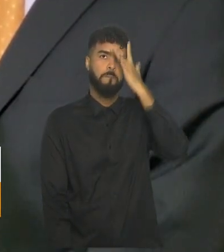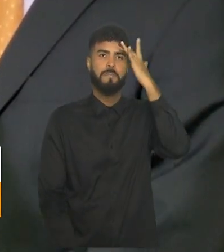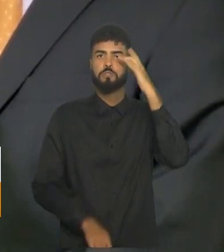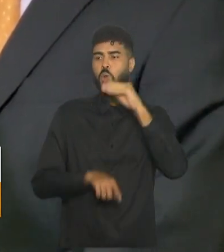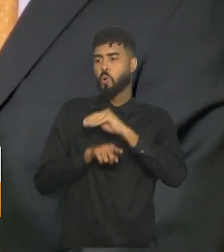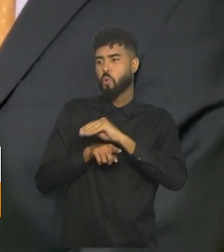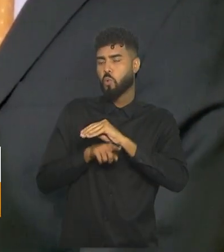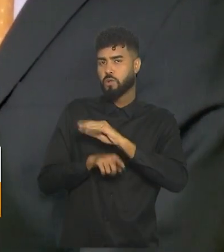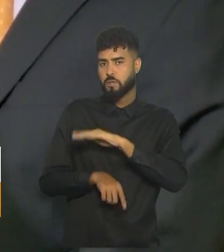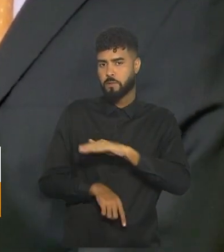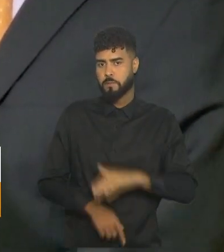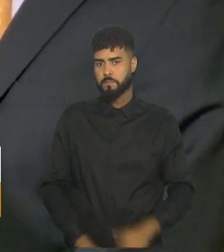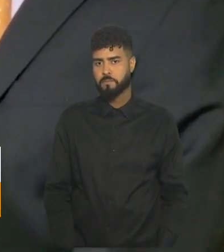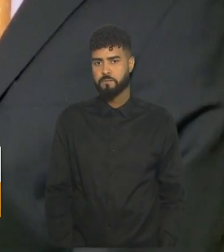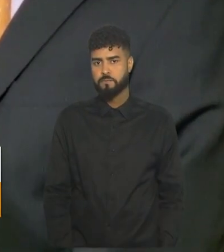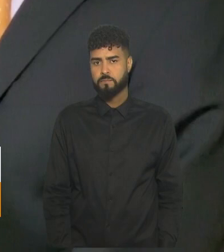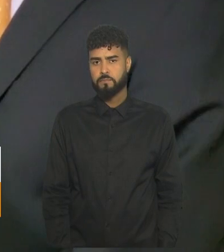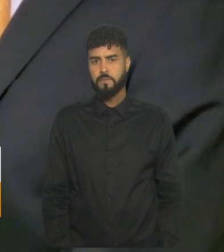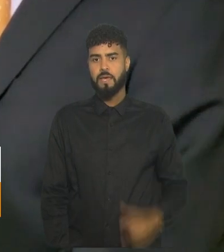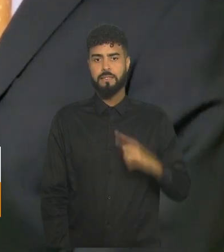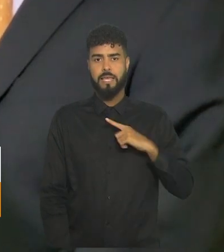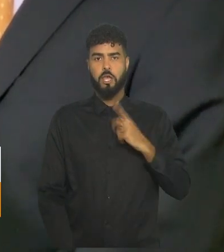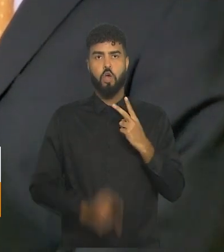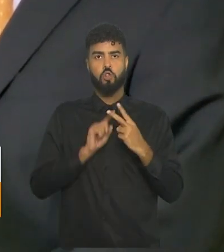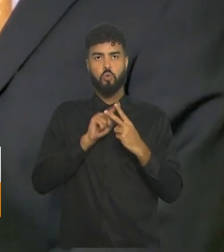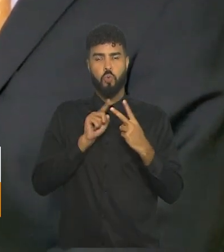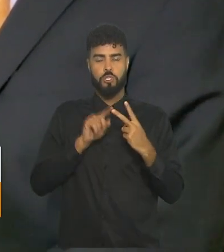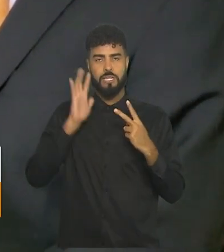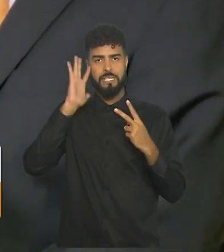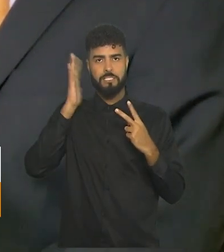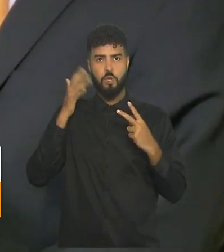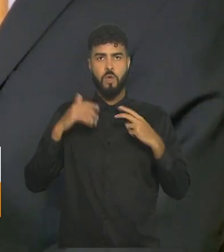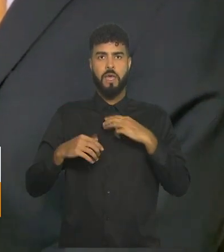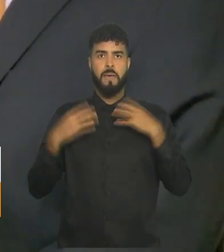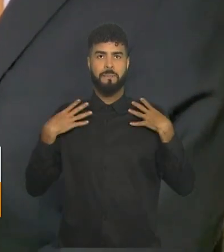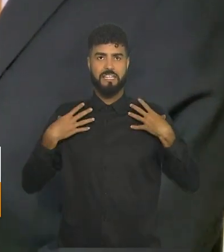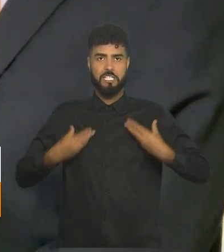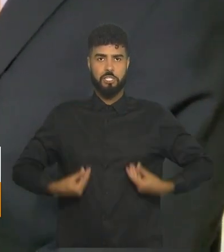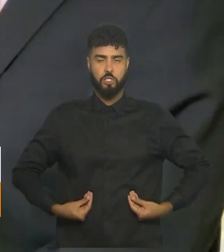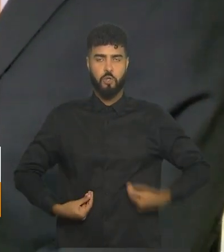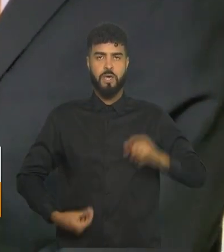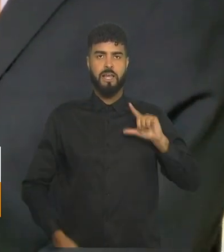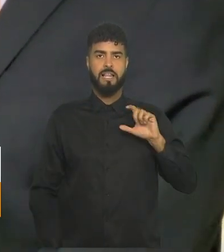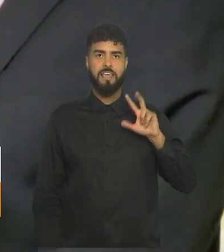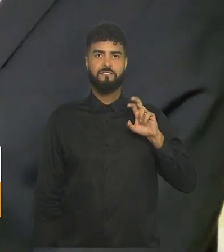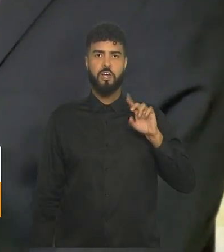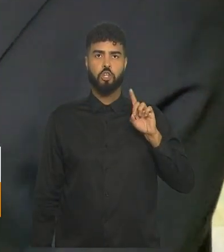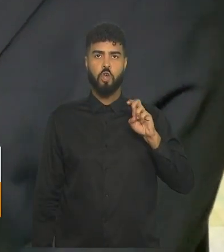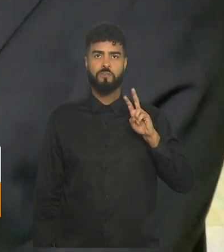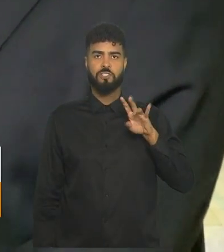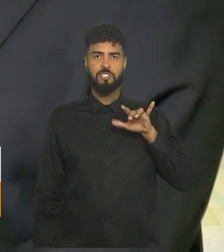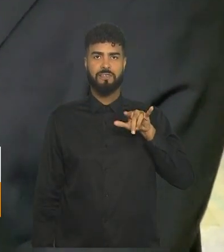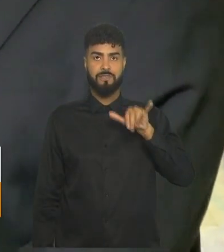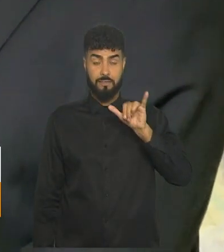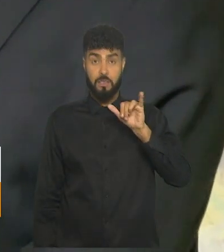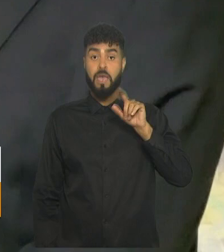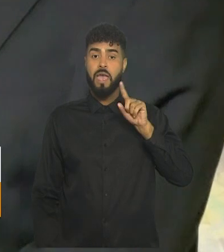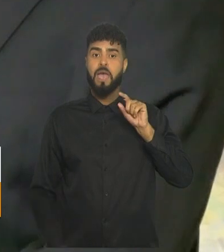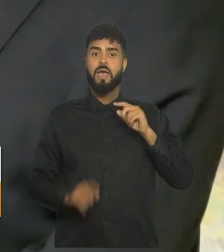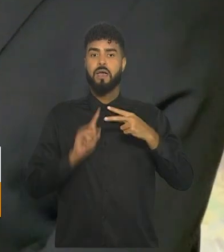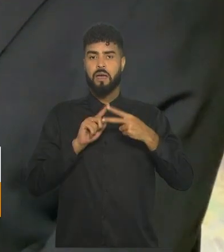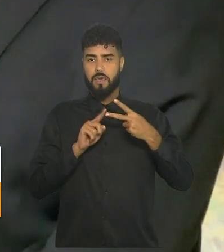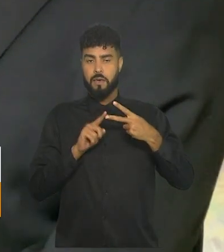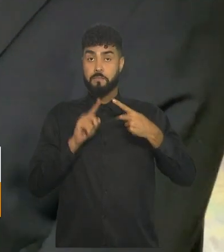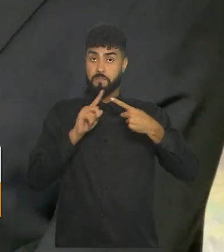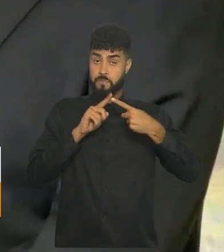duas decisões específicas do ministro Ricardo Lewandowski. A primeira, ambas muito simples, mas a primeira são despachos também, na verdade.